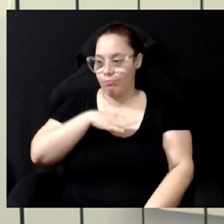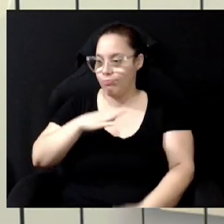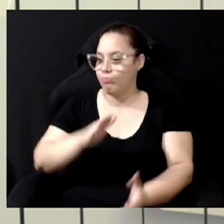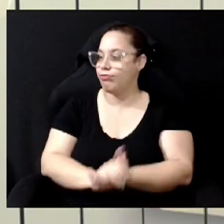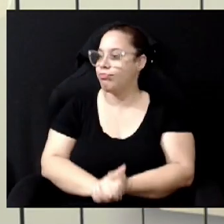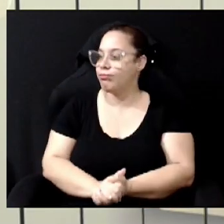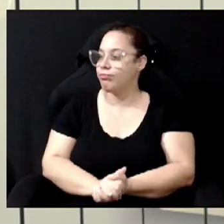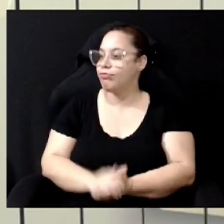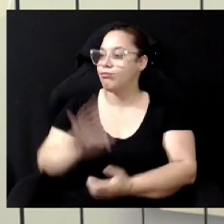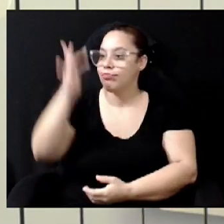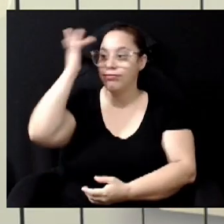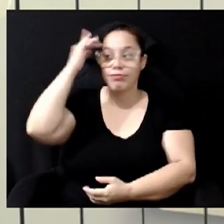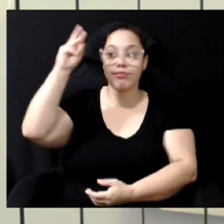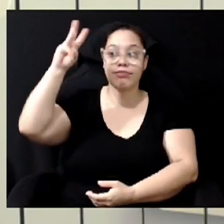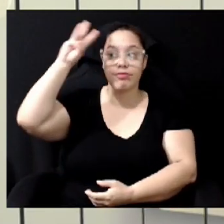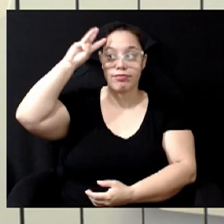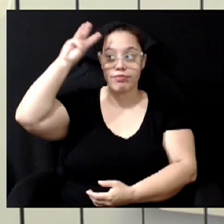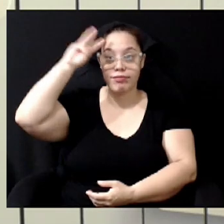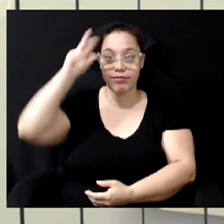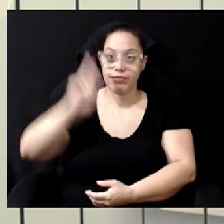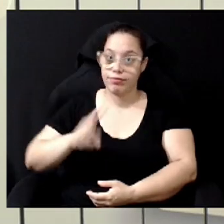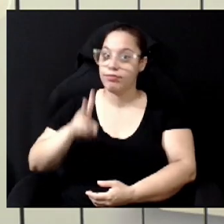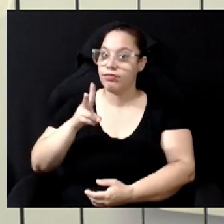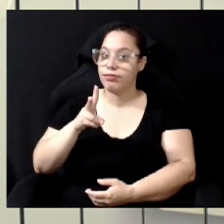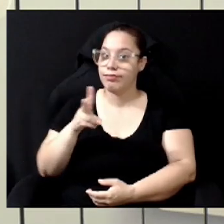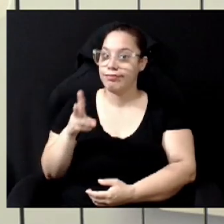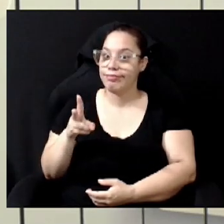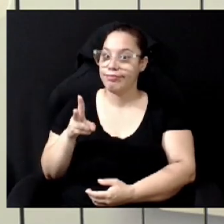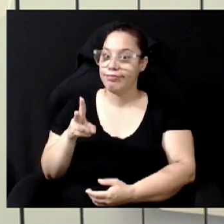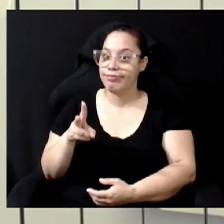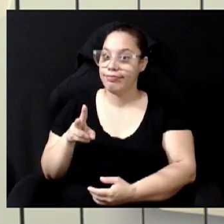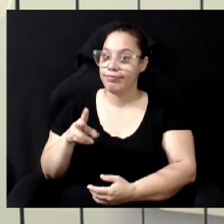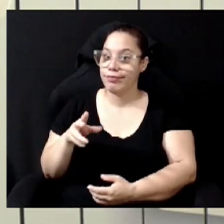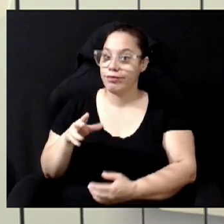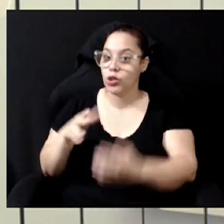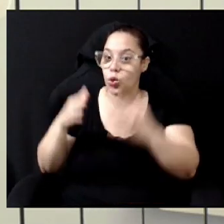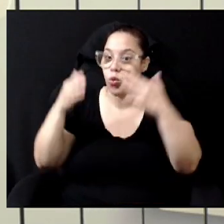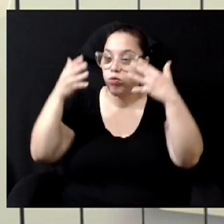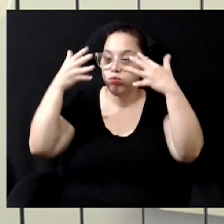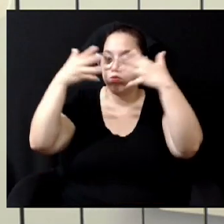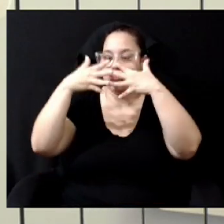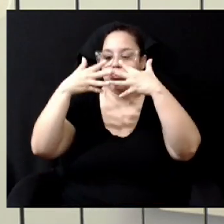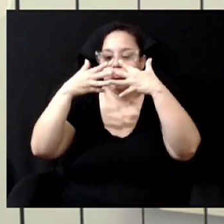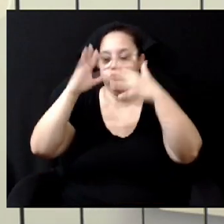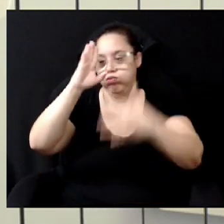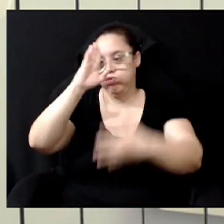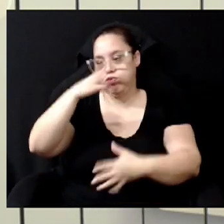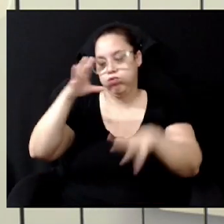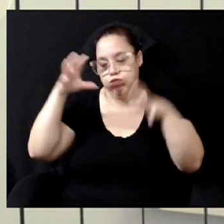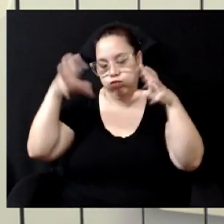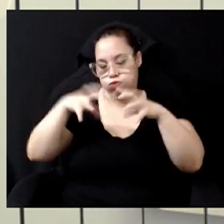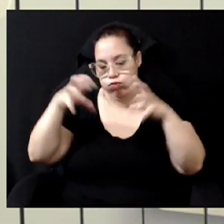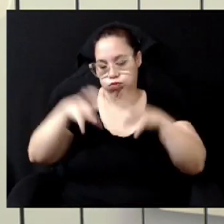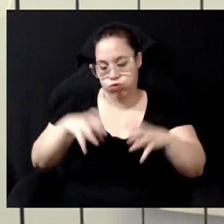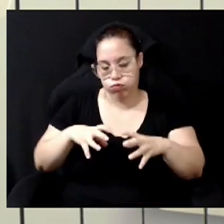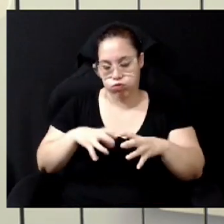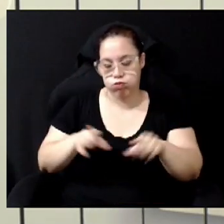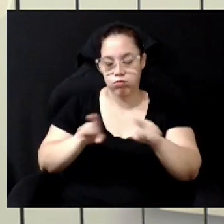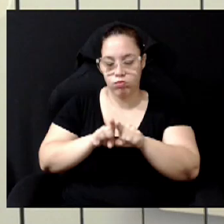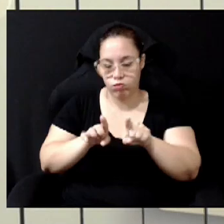amanhã, terça-feira, segue esta tendência de tempo nublado, com previsão de chuva para amanhã também.